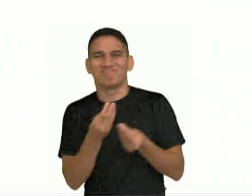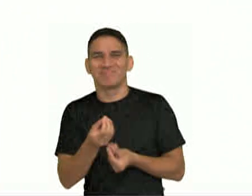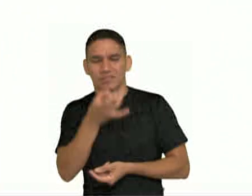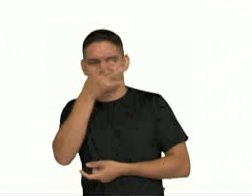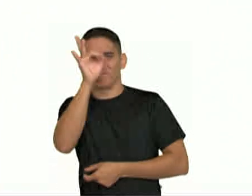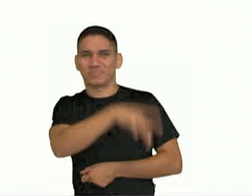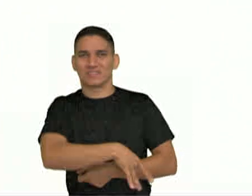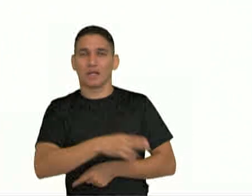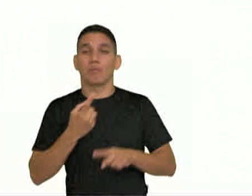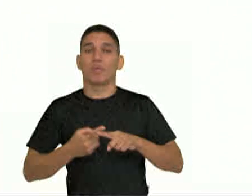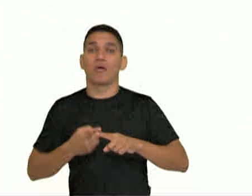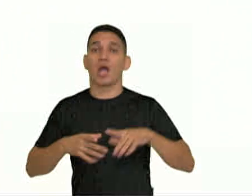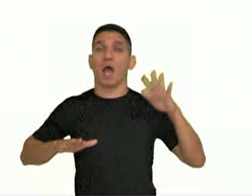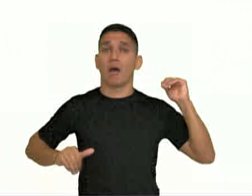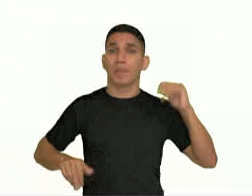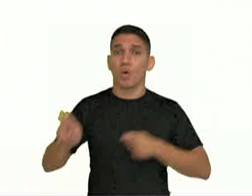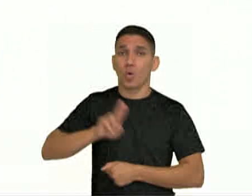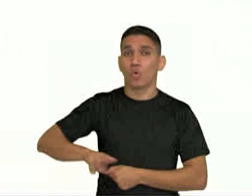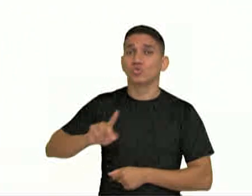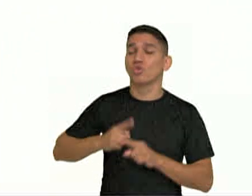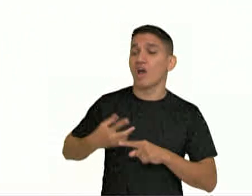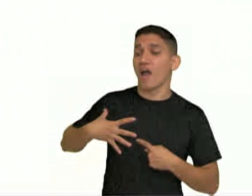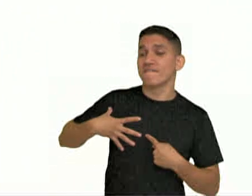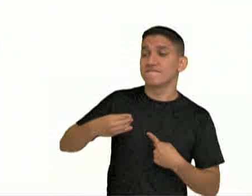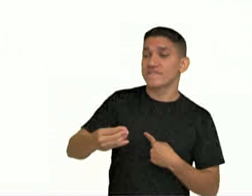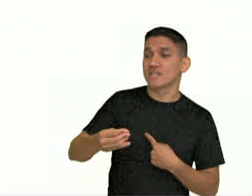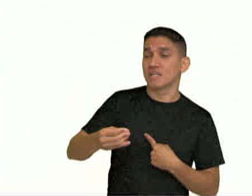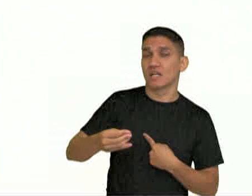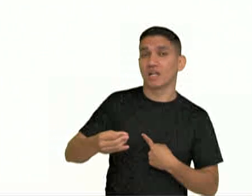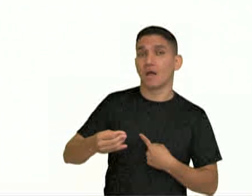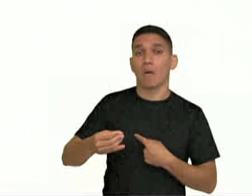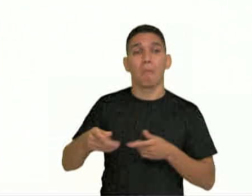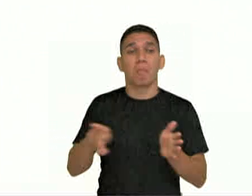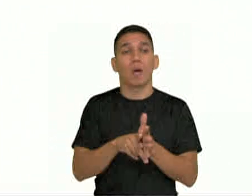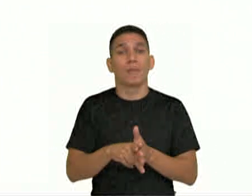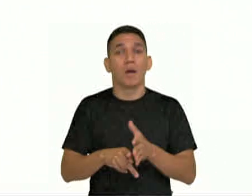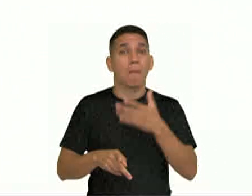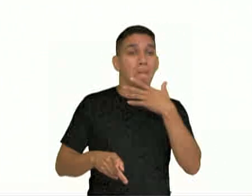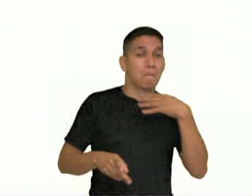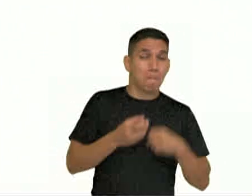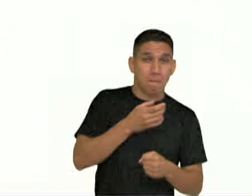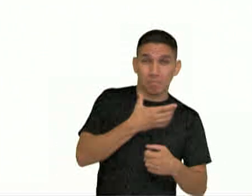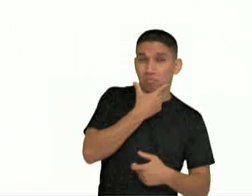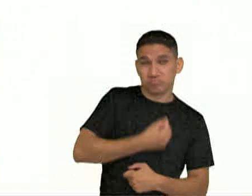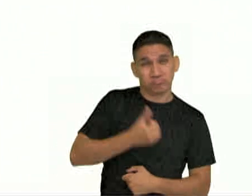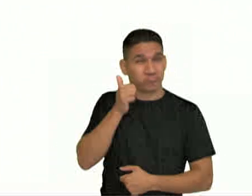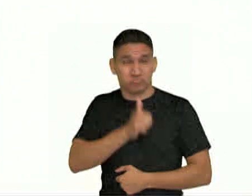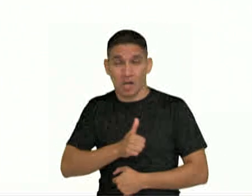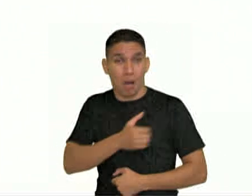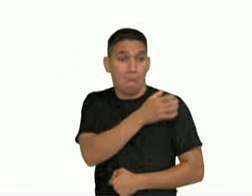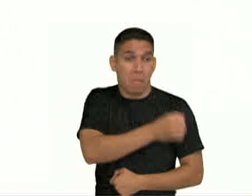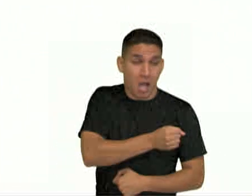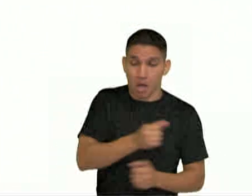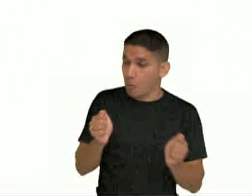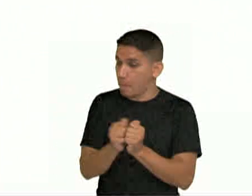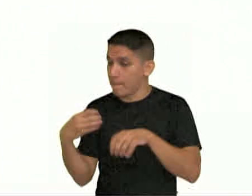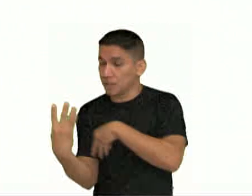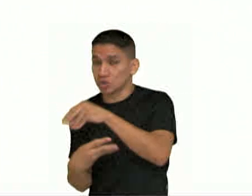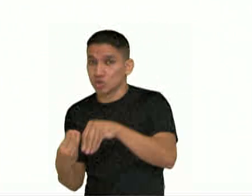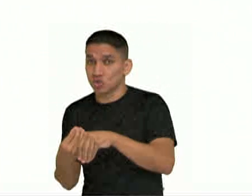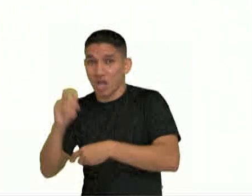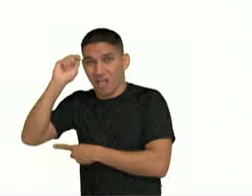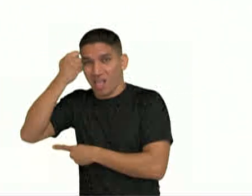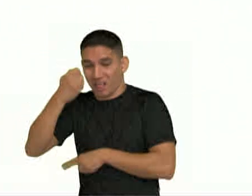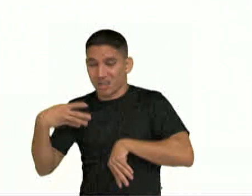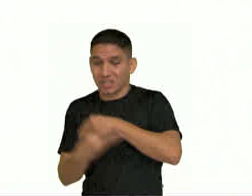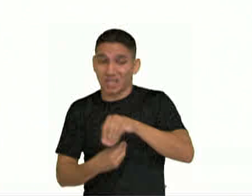pelos espanhóis para se referir a filhos e filhas de brancos com negras ou vice-versa. E geralmente, essas crianças eram frutos